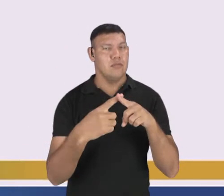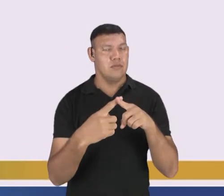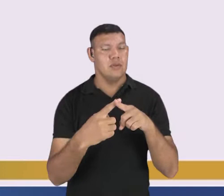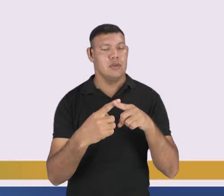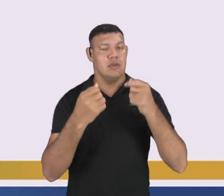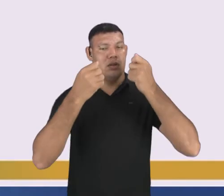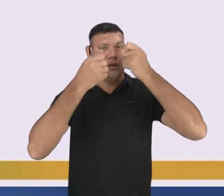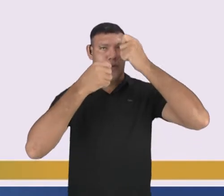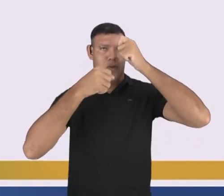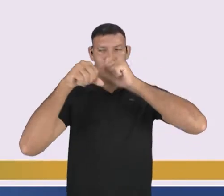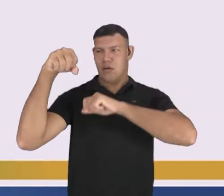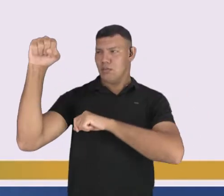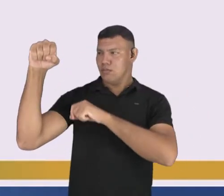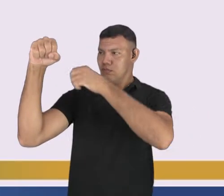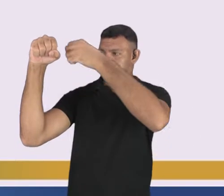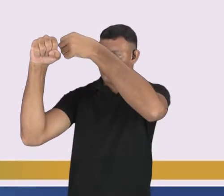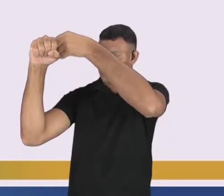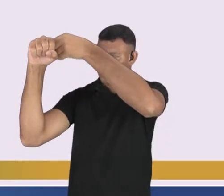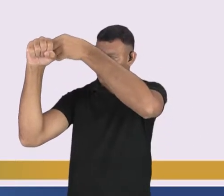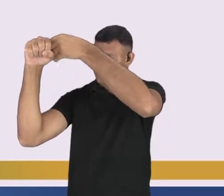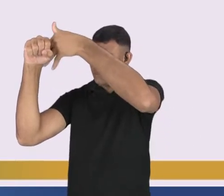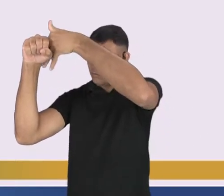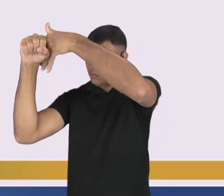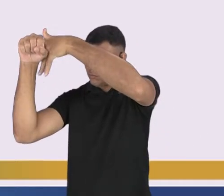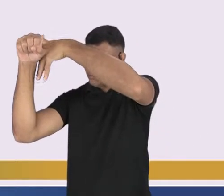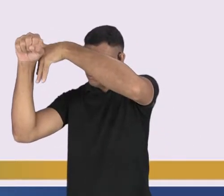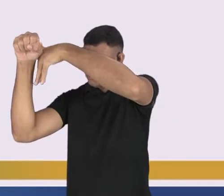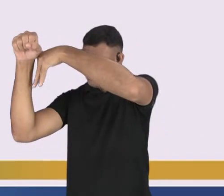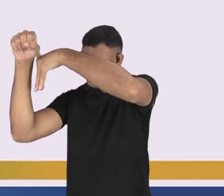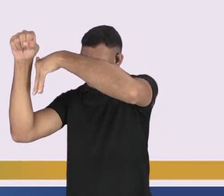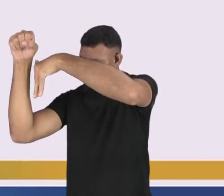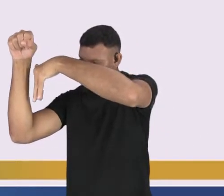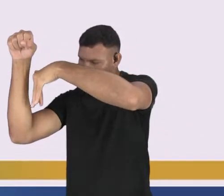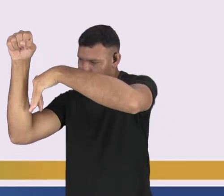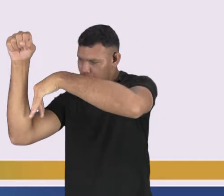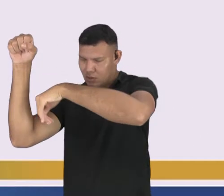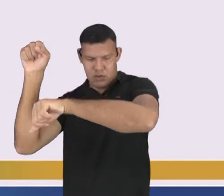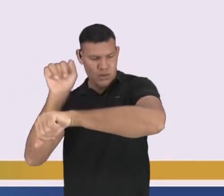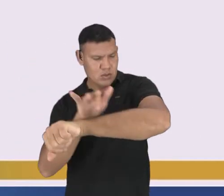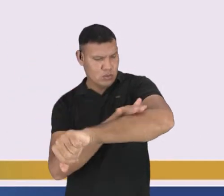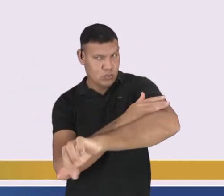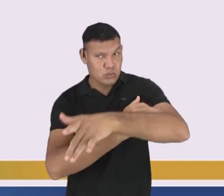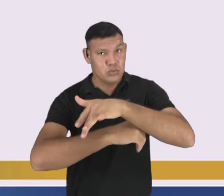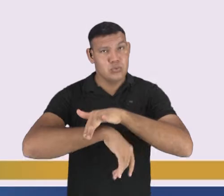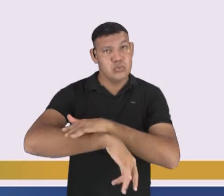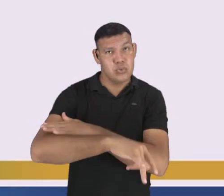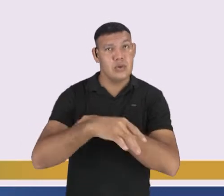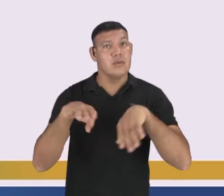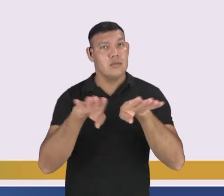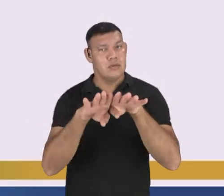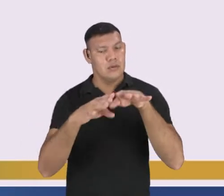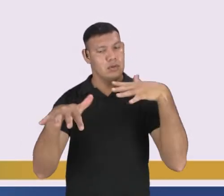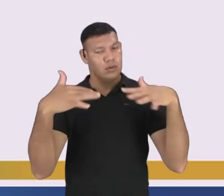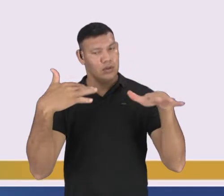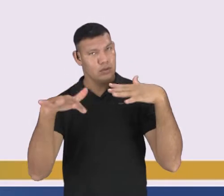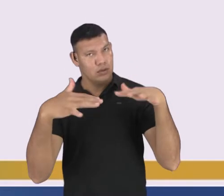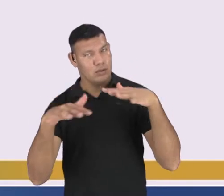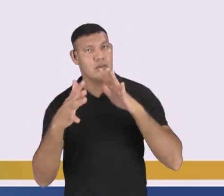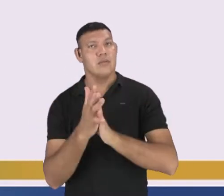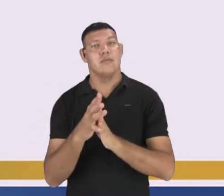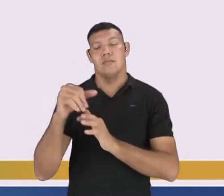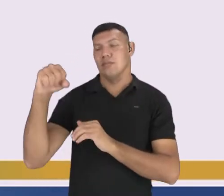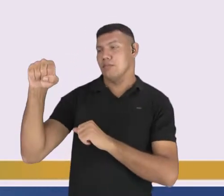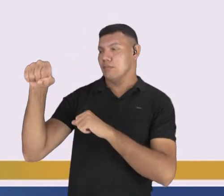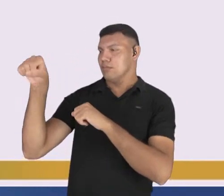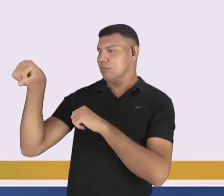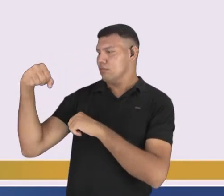saem do encéfalo e sua função é transmitir as mensagens sensoriais e motoras, especialmente nas áreas da cabeça